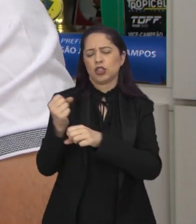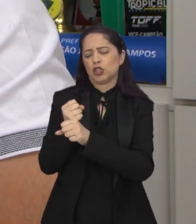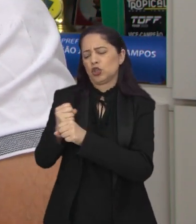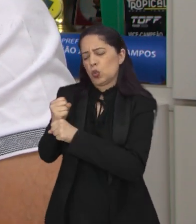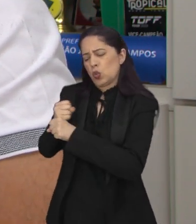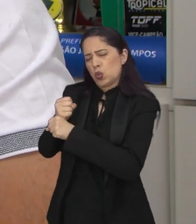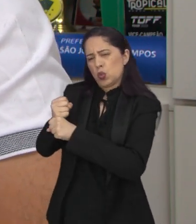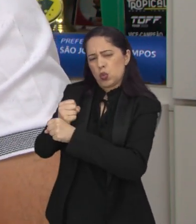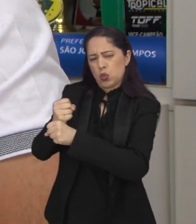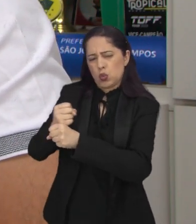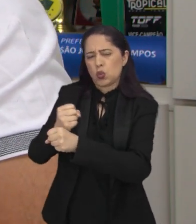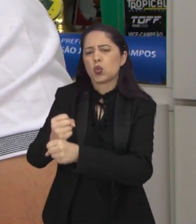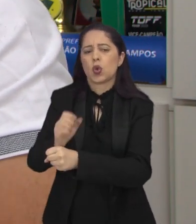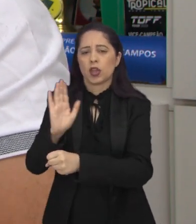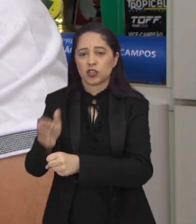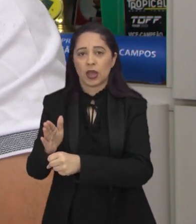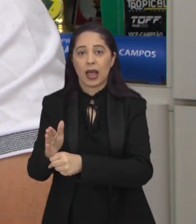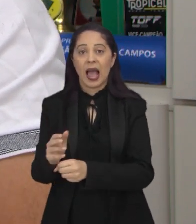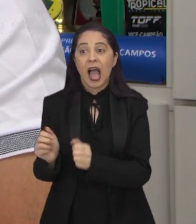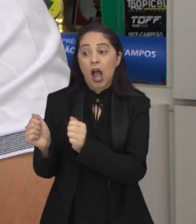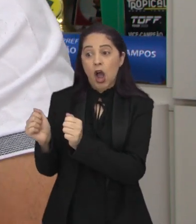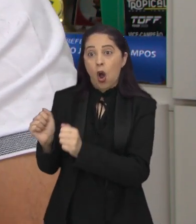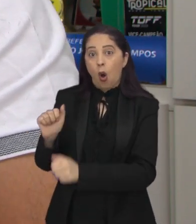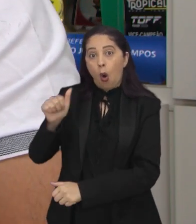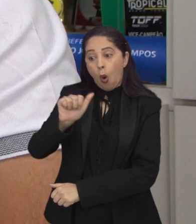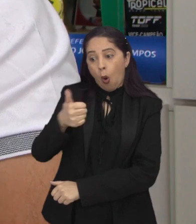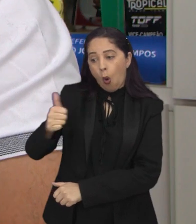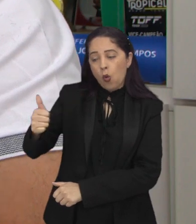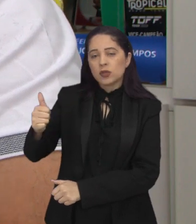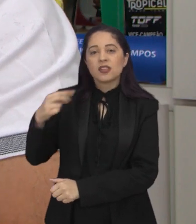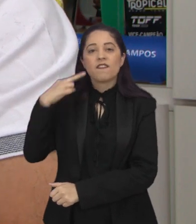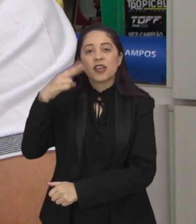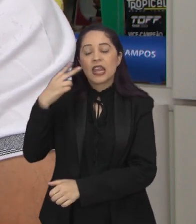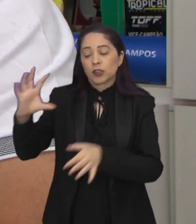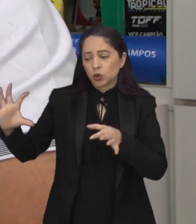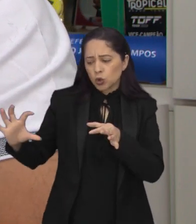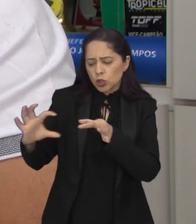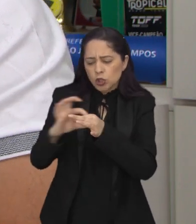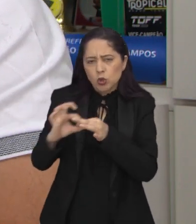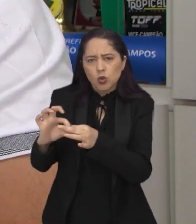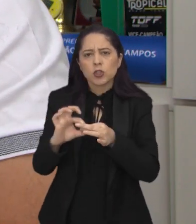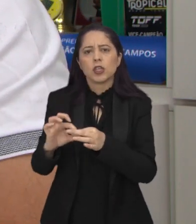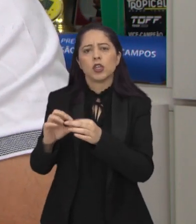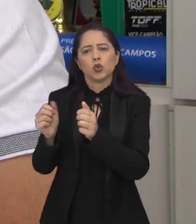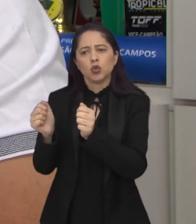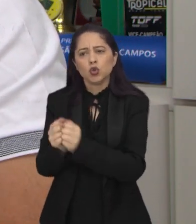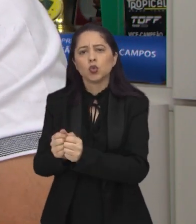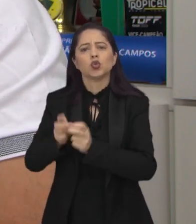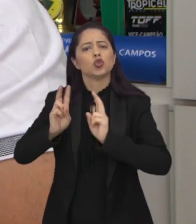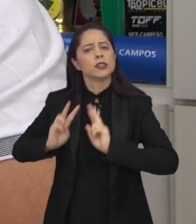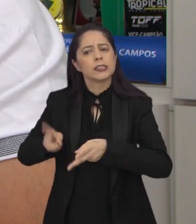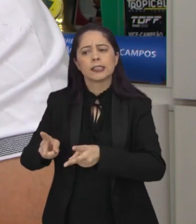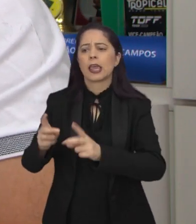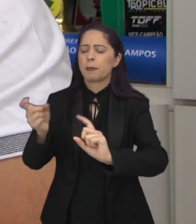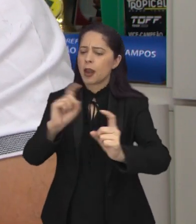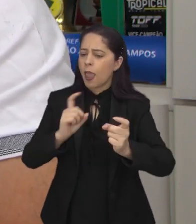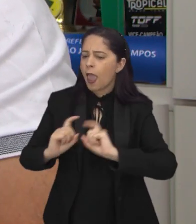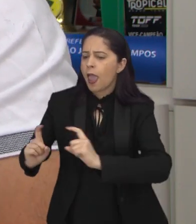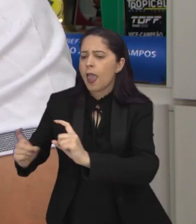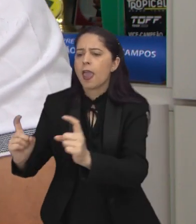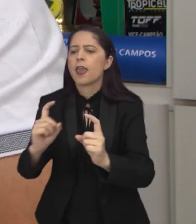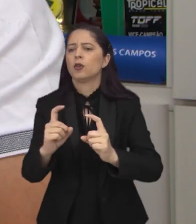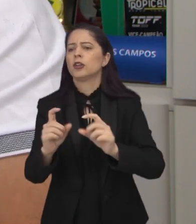trabalho mensalmente, reunindo com a população, reunindo com familiares, reunindo com entidades, com o